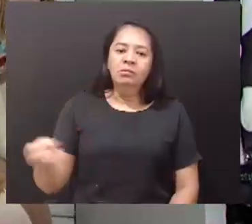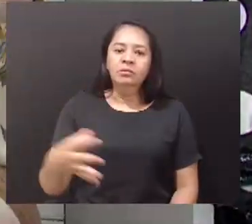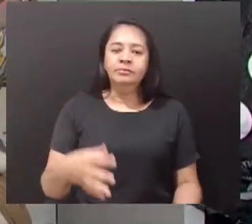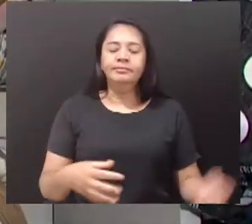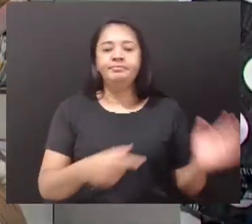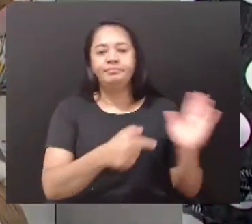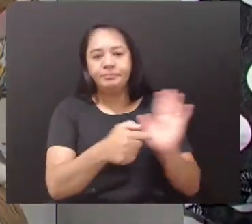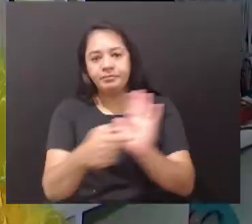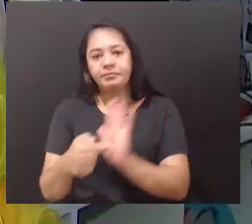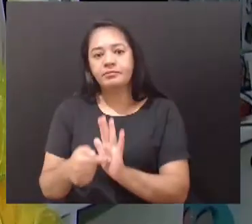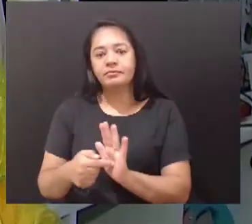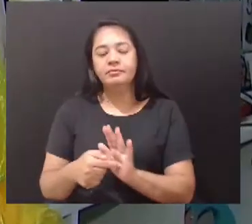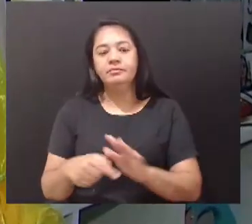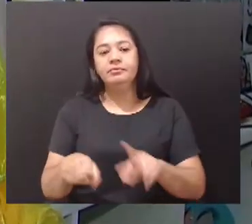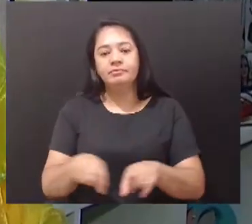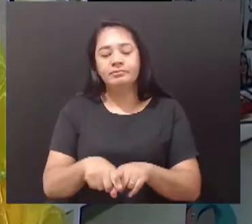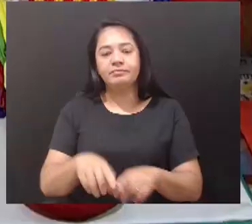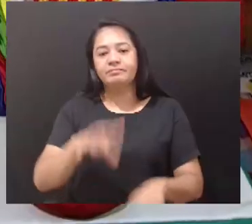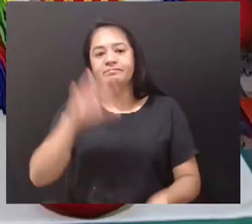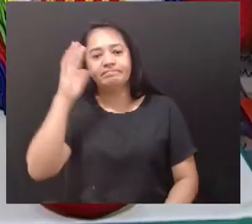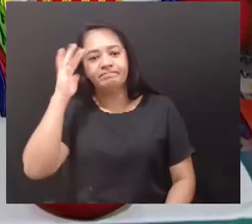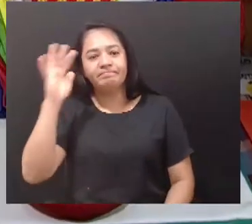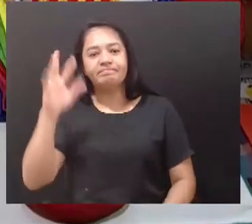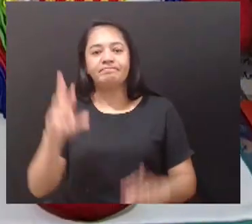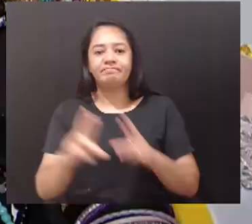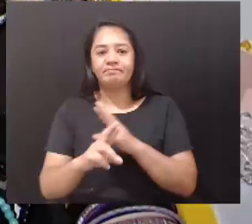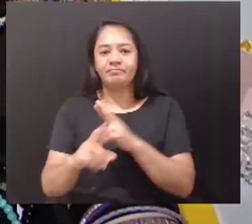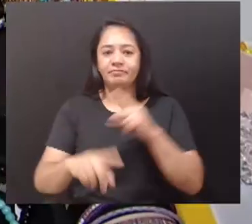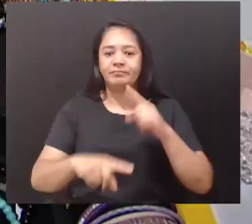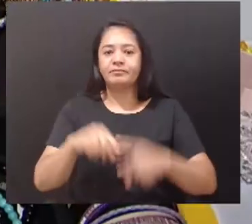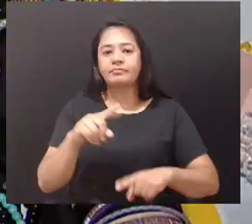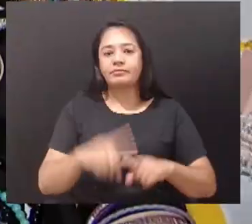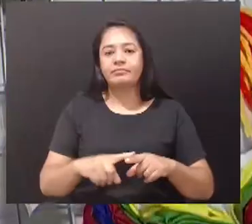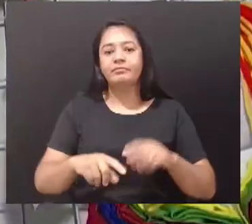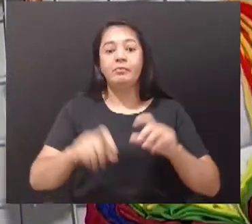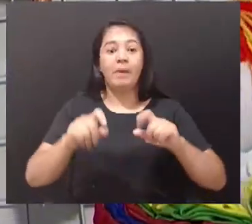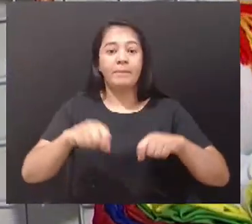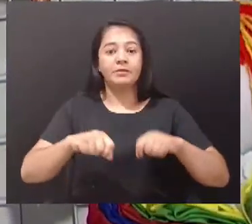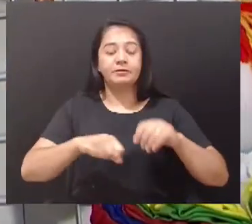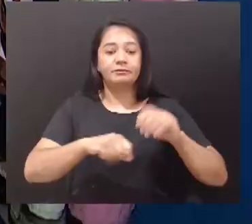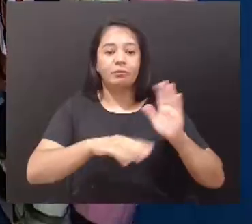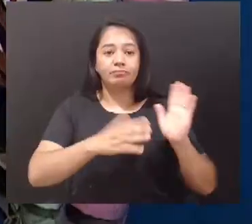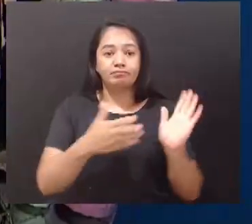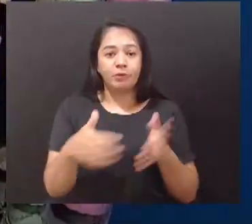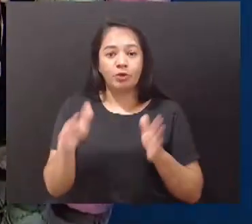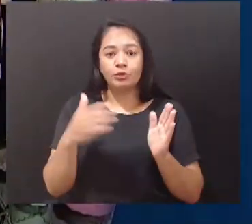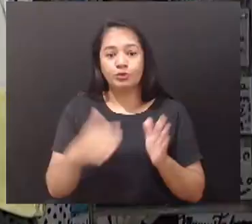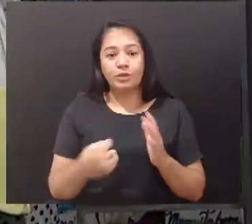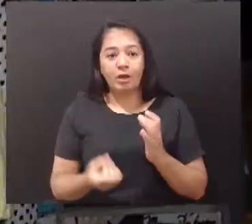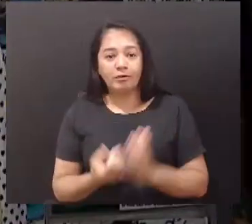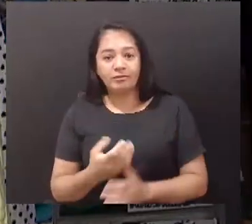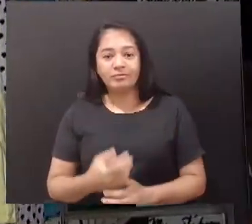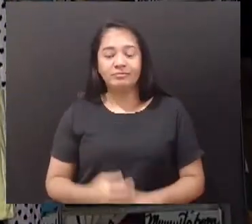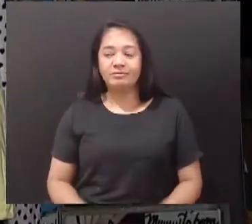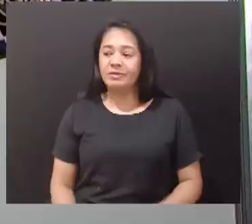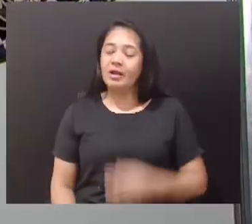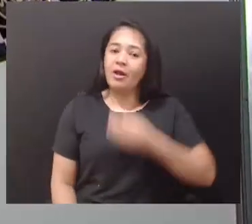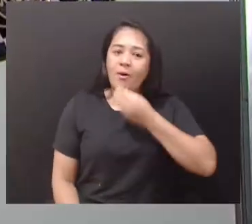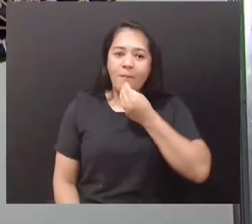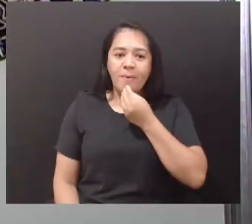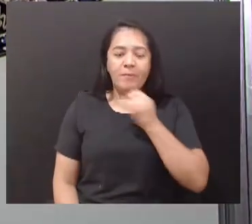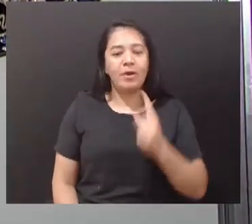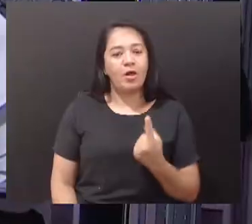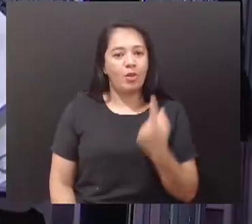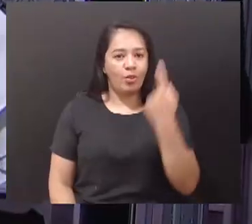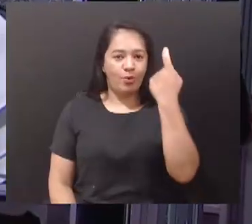se inspiram com relação aos produtos que elas podem produzir. Então, assim, para elas é uma oportunidade única fazer parte de uma